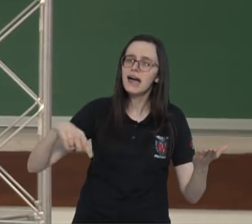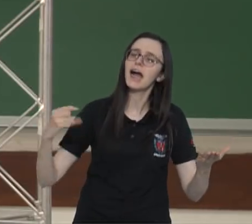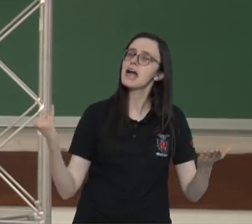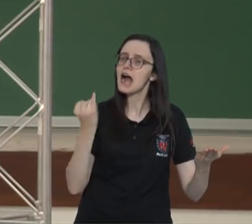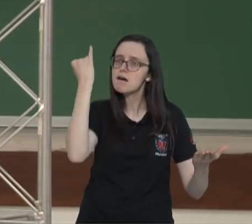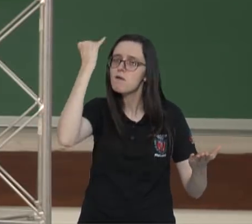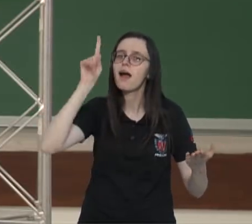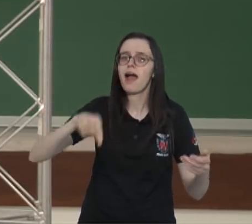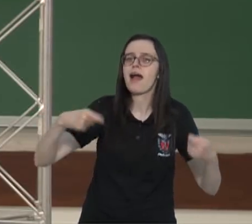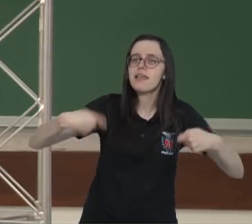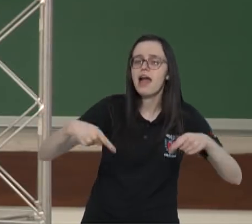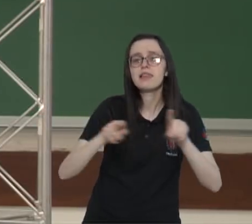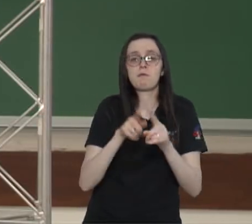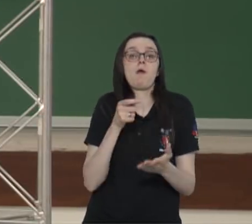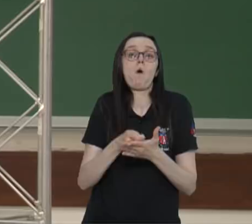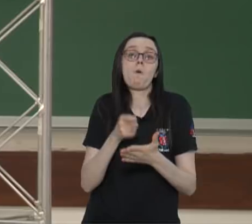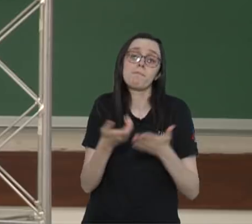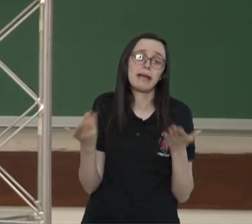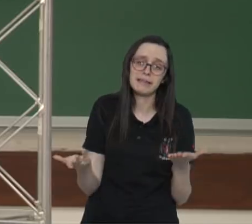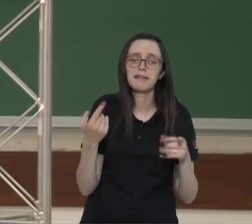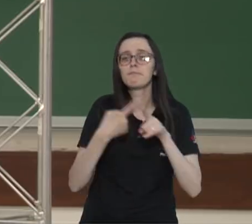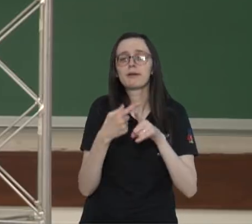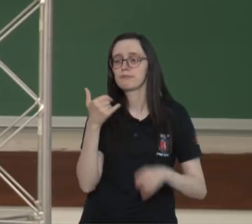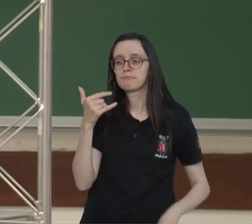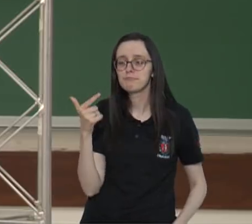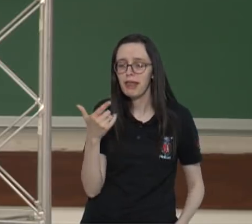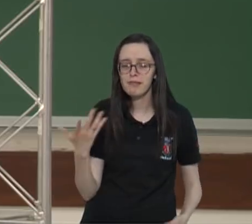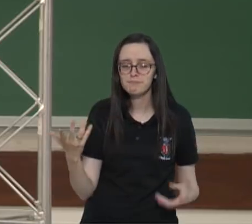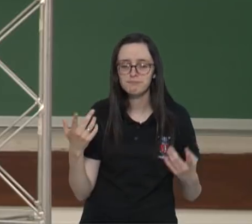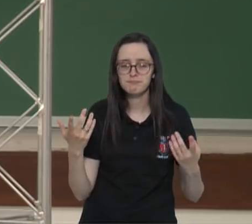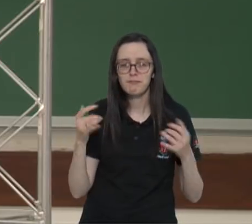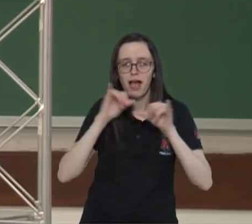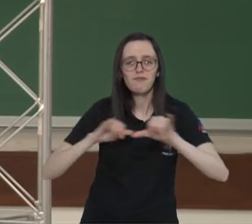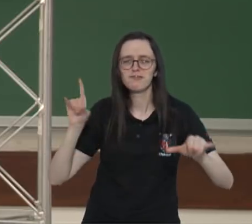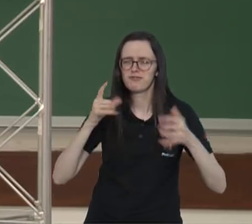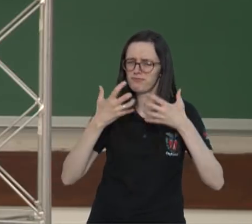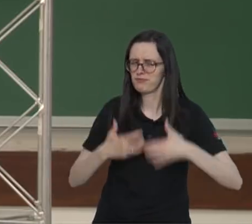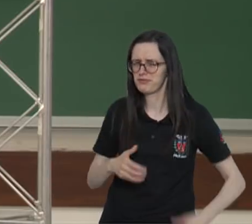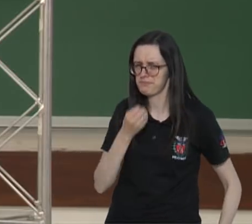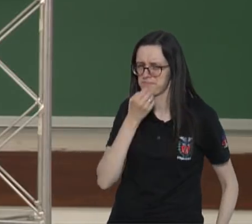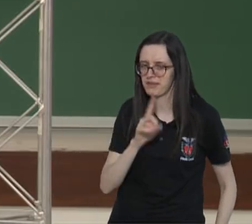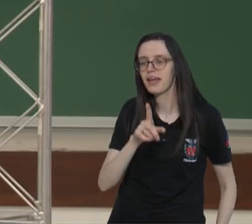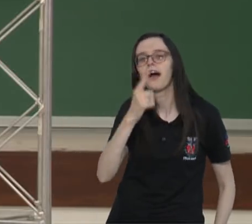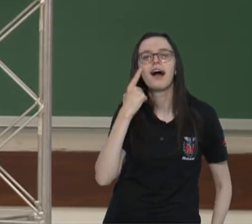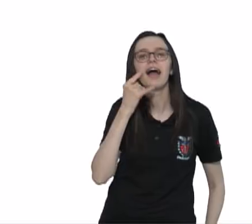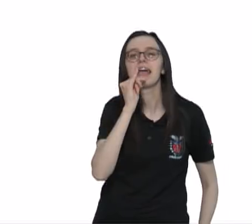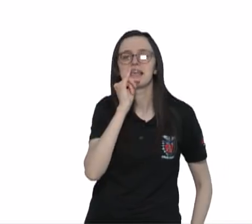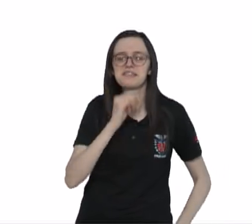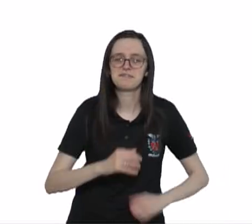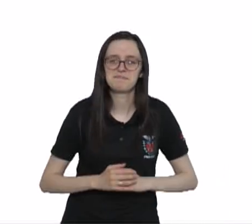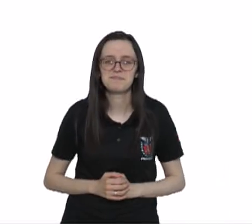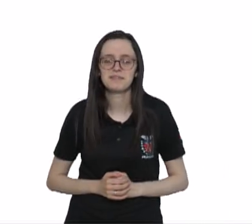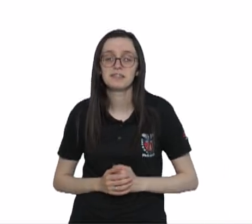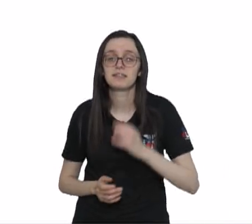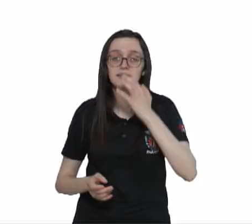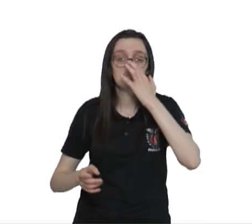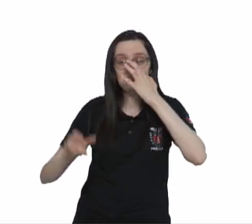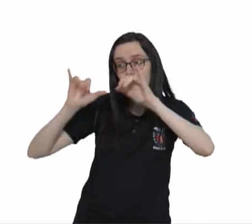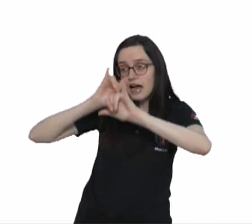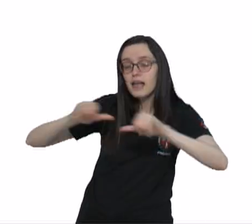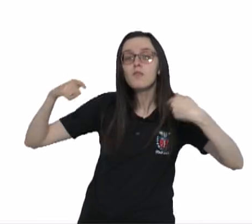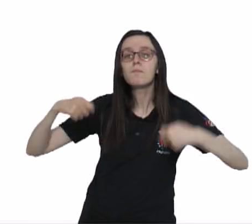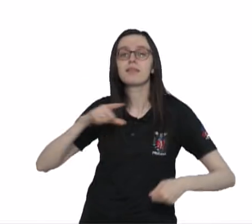importantes, necessárias e obrigatórias, porque senão o anúncio não vai funcionar muito bem. Por exemplo, o anúncio tem que